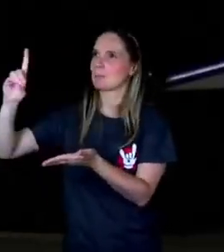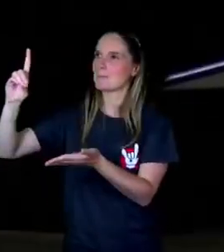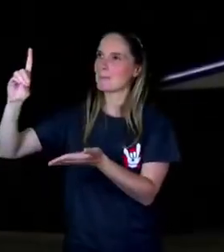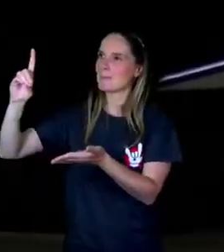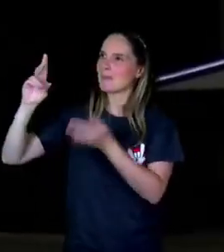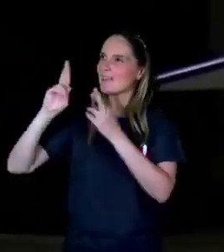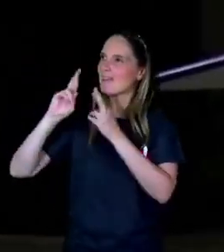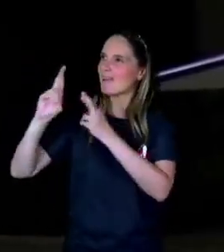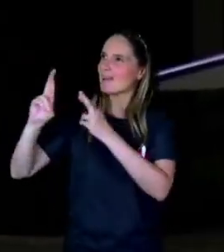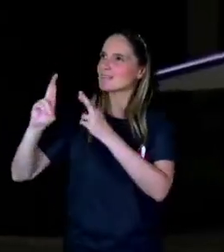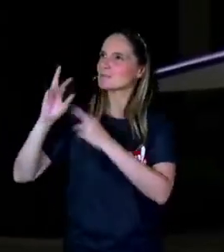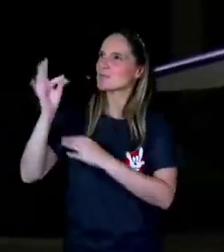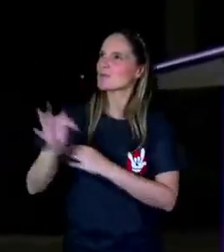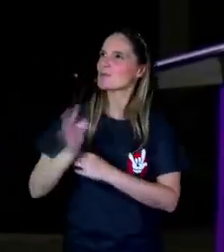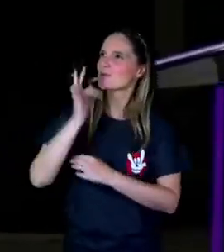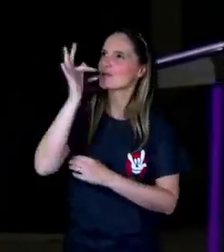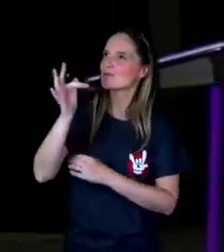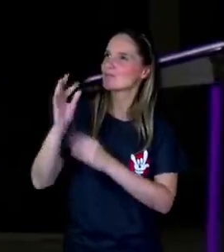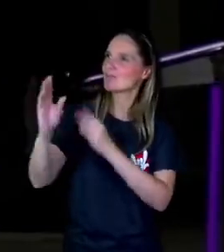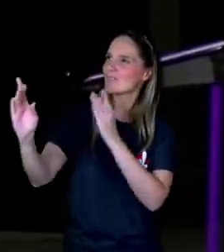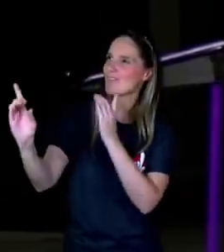esperando pelo novo encontro,